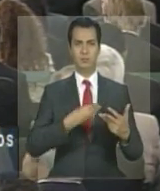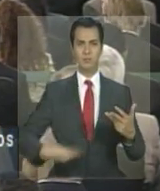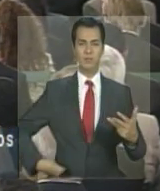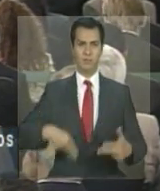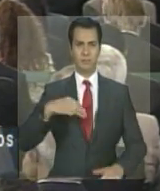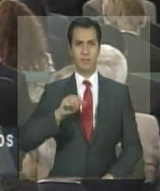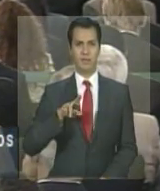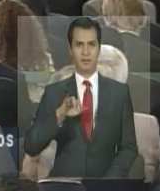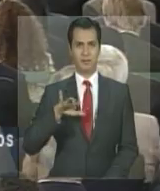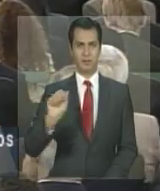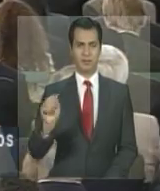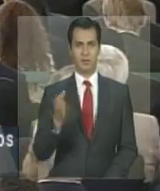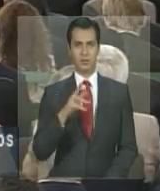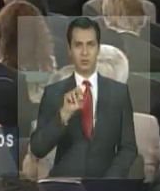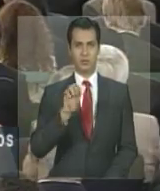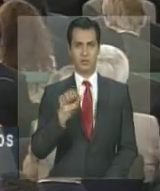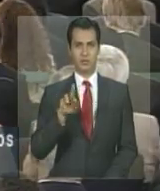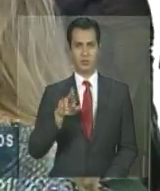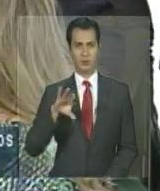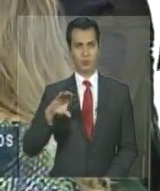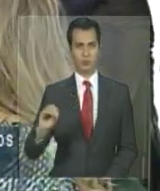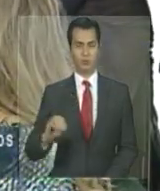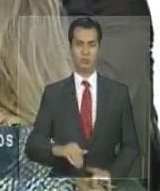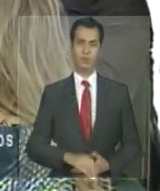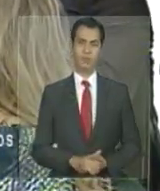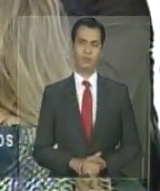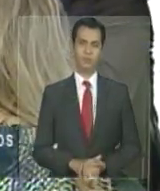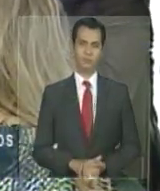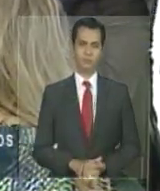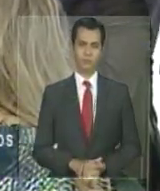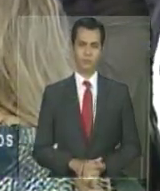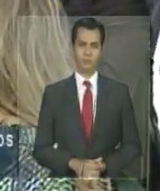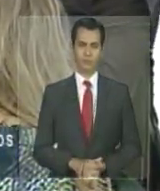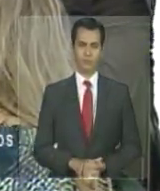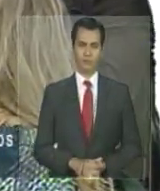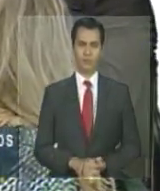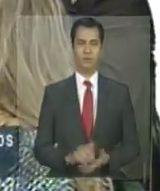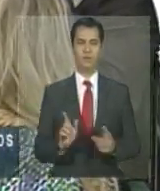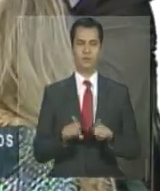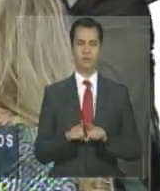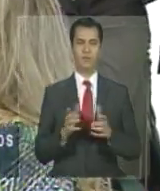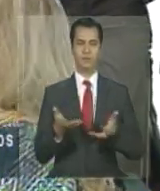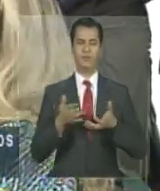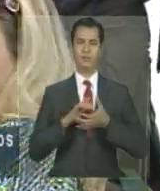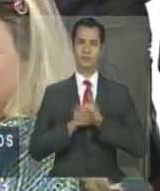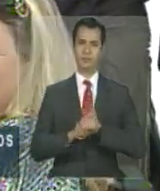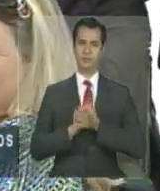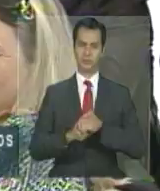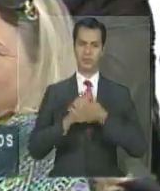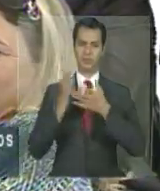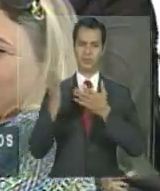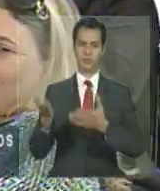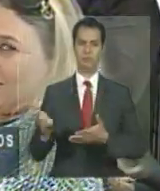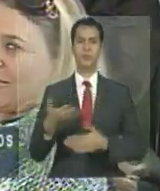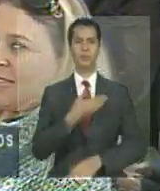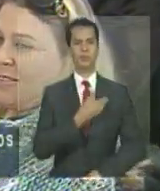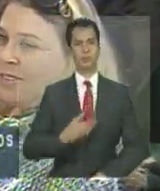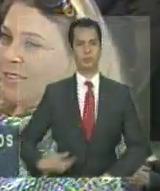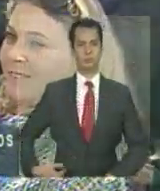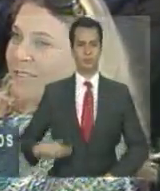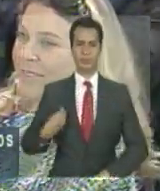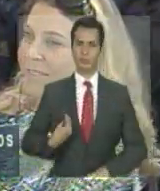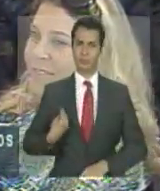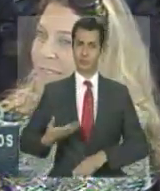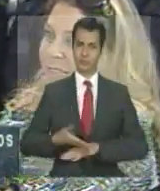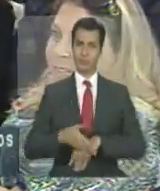do Rosário, da Secretaria de Direitos Humanos. Queria dirigir um cumprimento especial aos governadores aqui presentes, que são